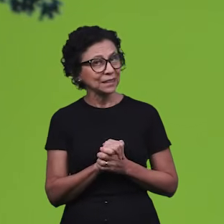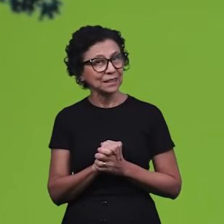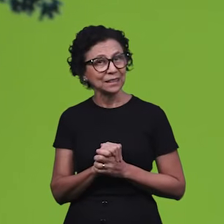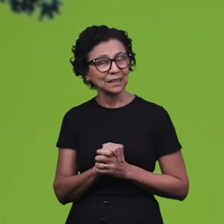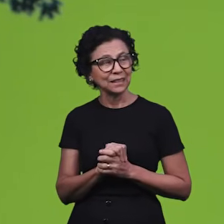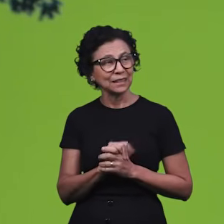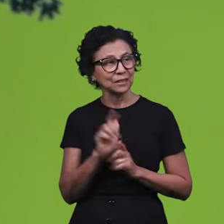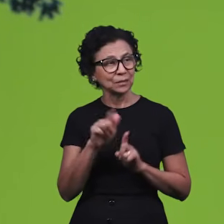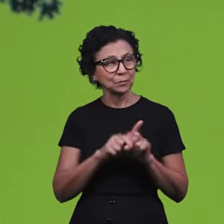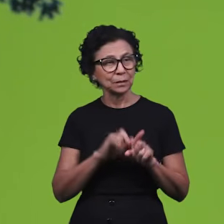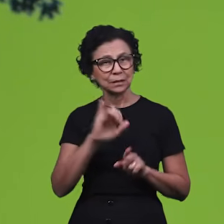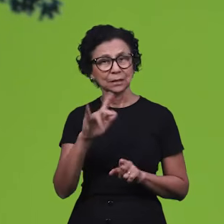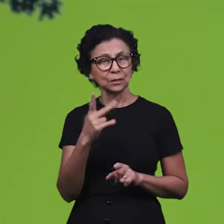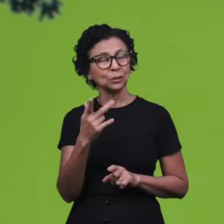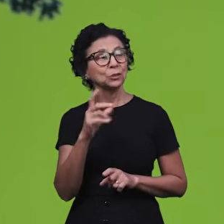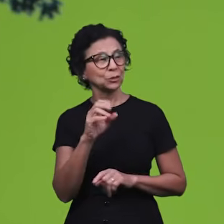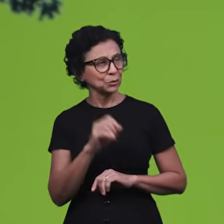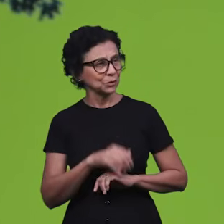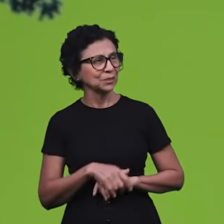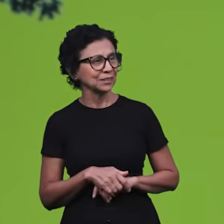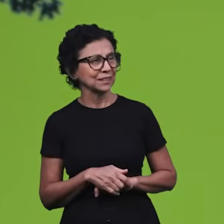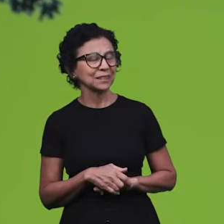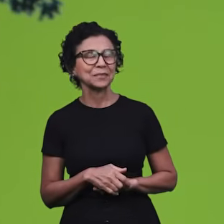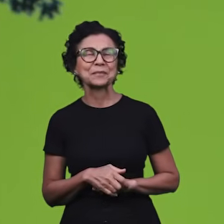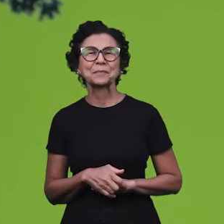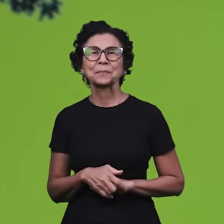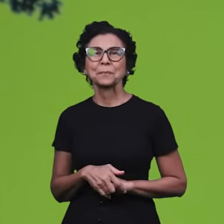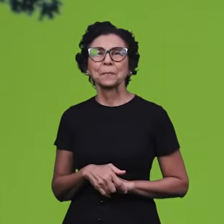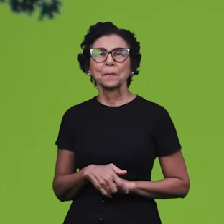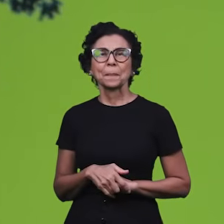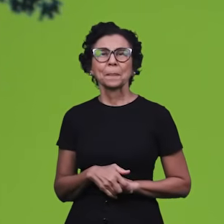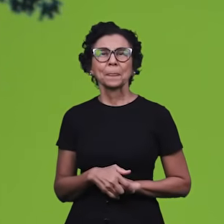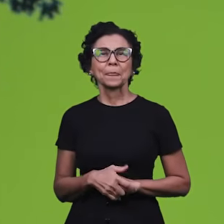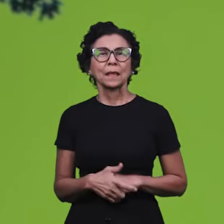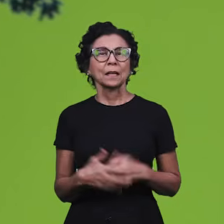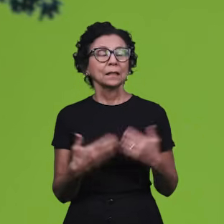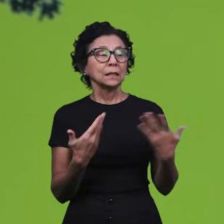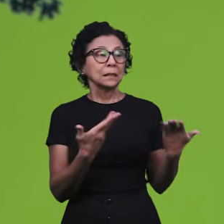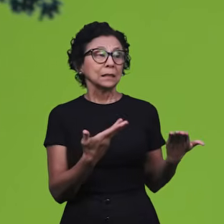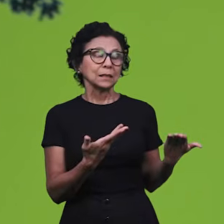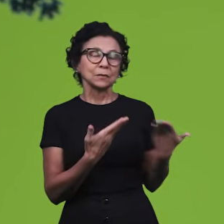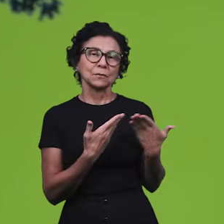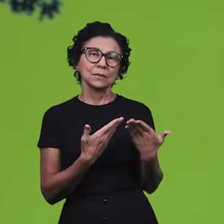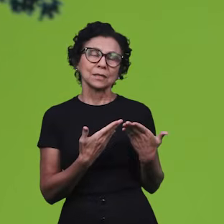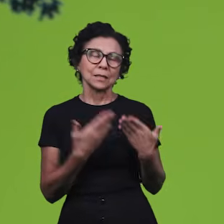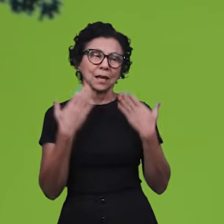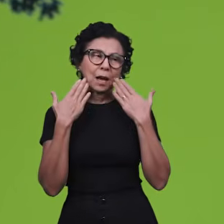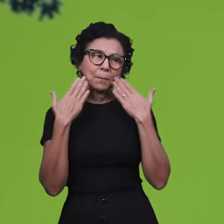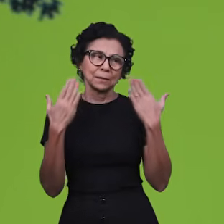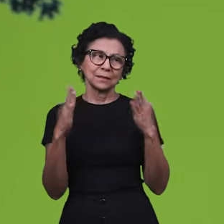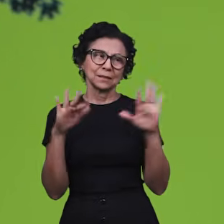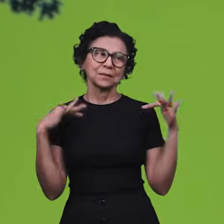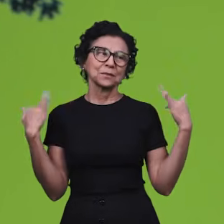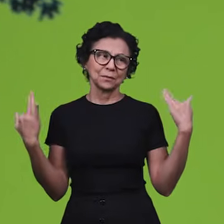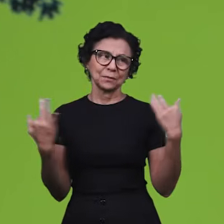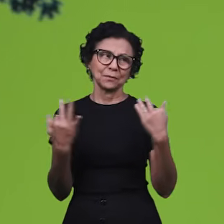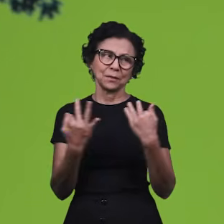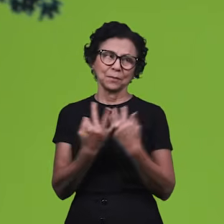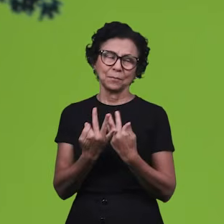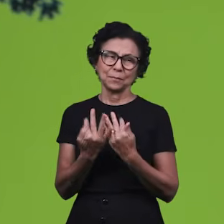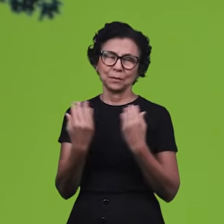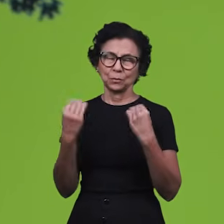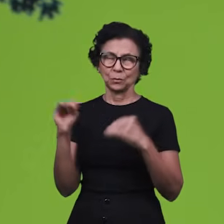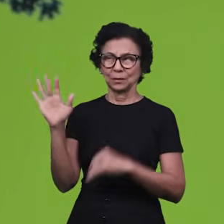inverno, e nós queremos que você também apresente para os irmãos que nos assistem um pouco da sua família, enquanto as imagens